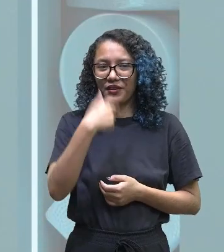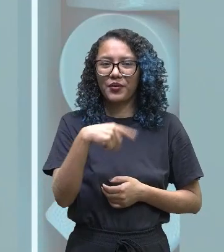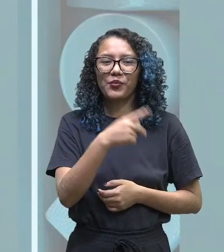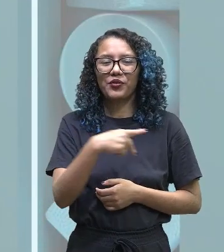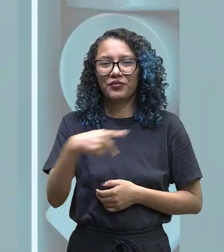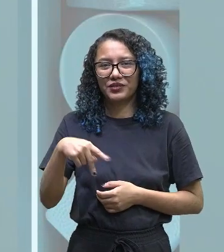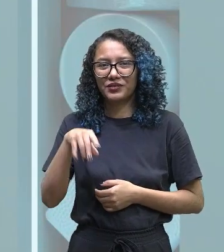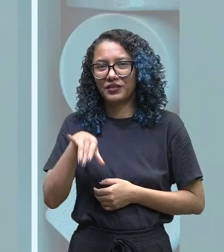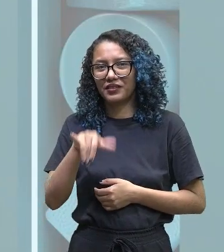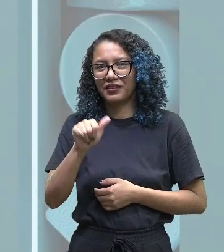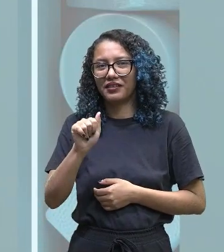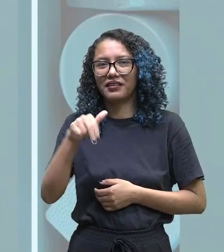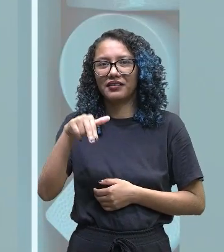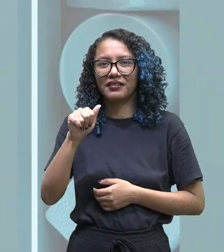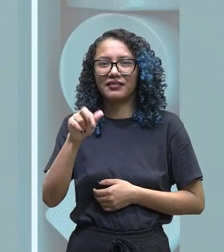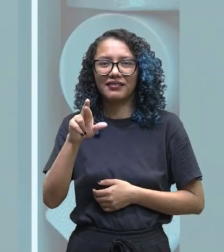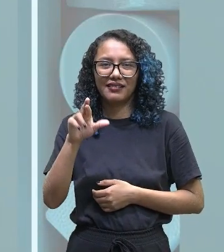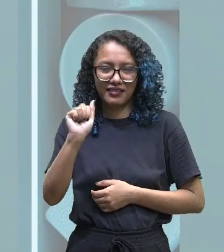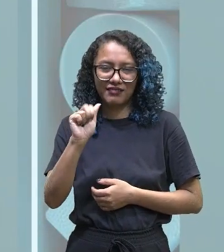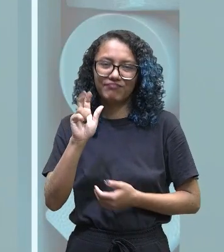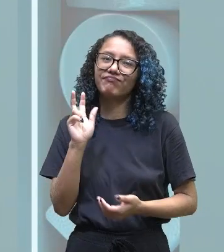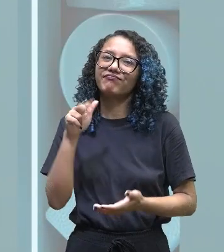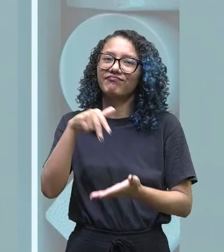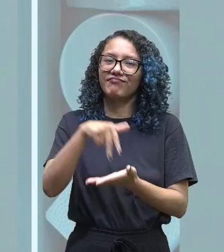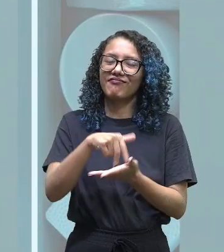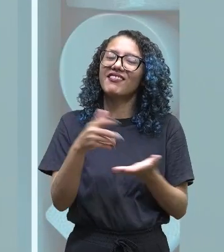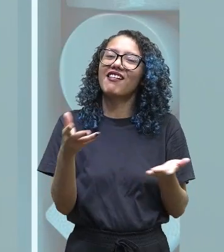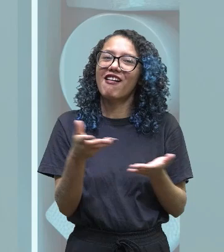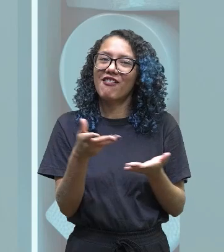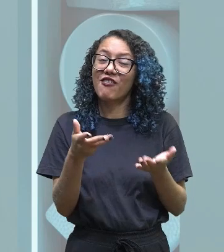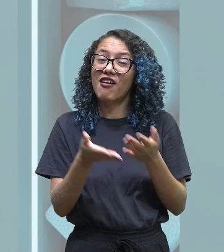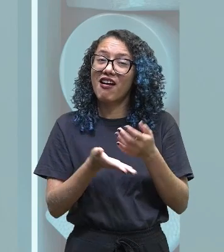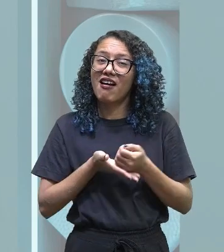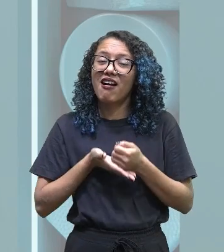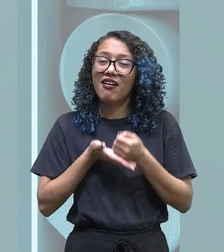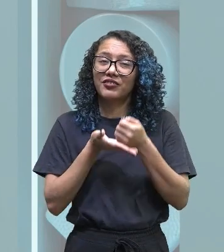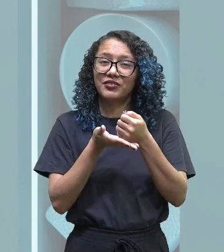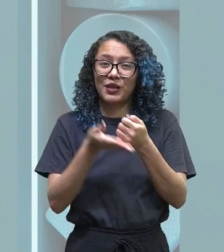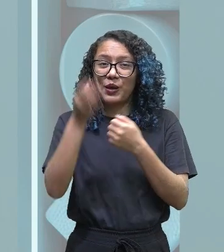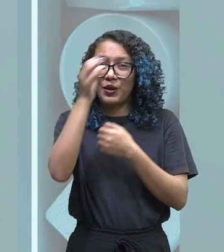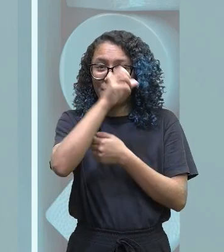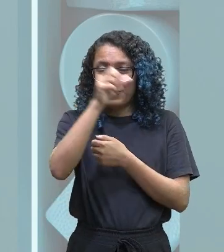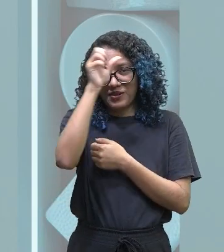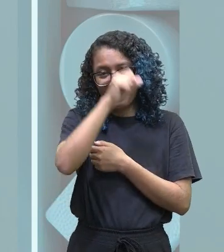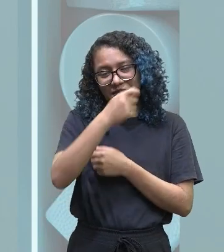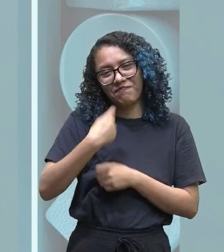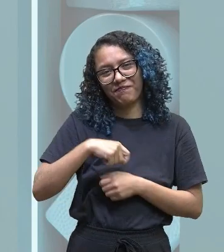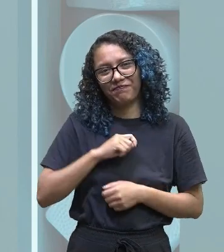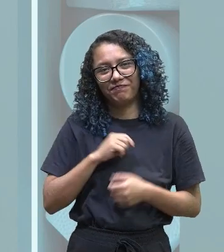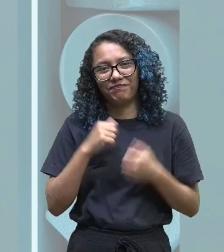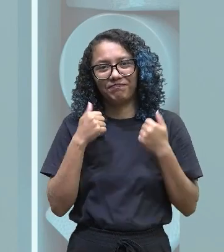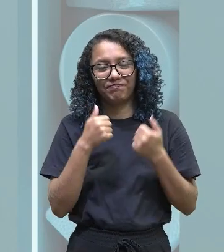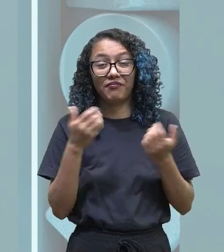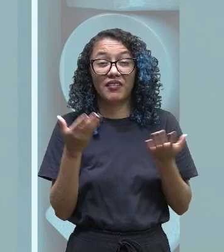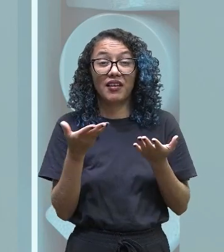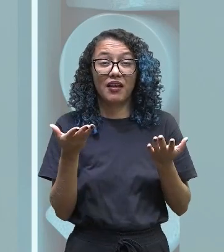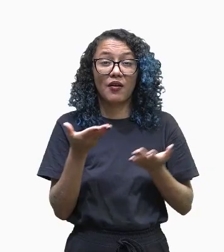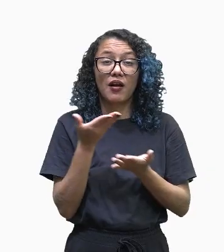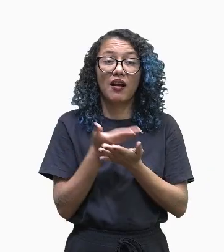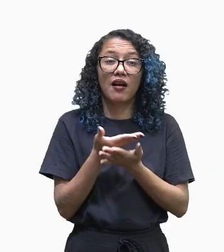maestra Yanara Camus e estarei aqui com vosotros, os ajudando a aprender o espanhol. Agora,